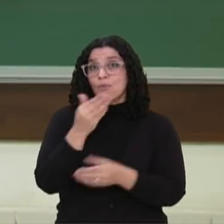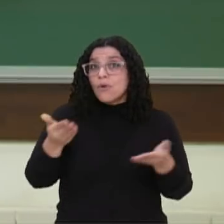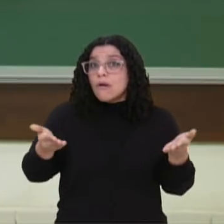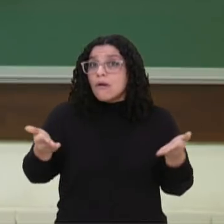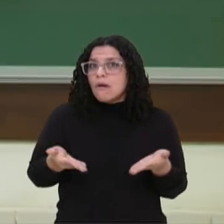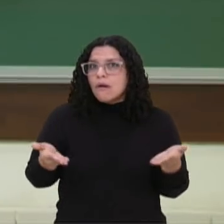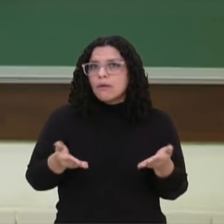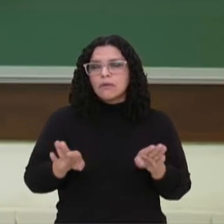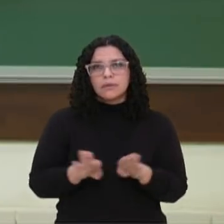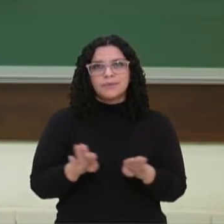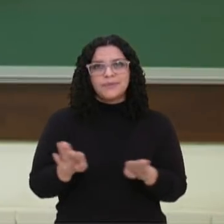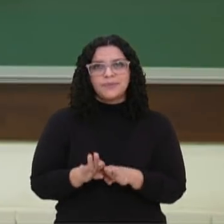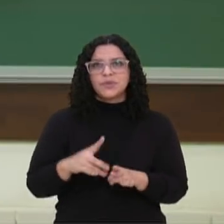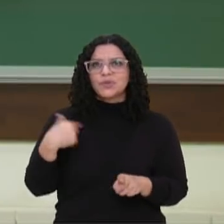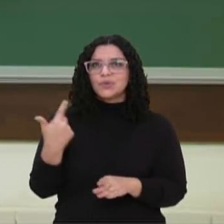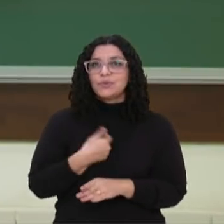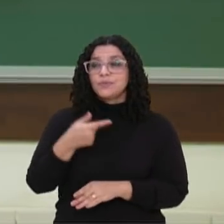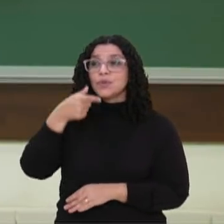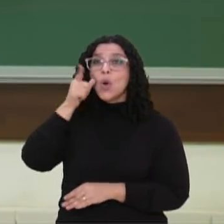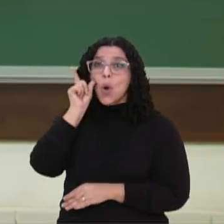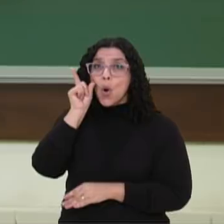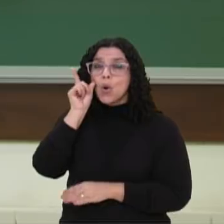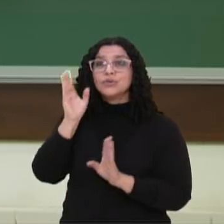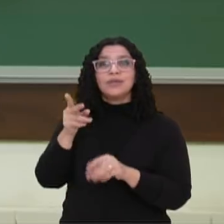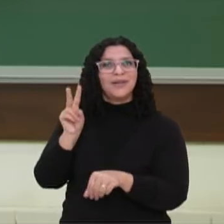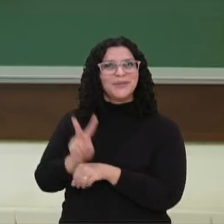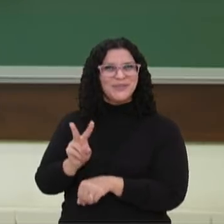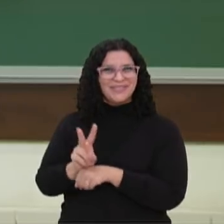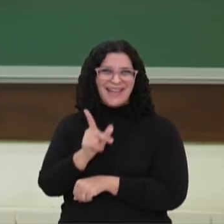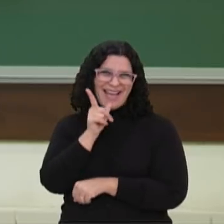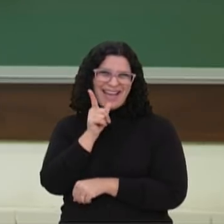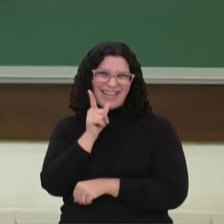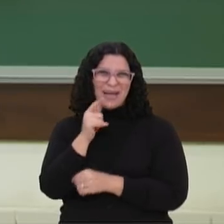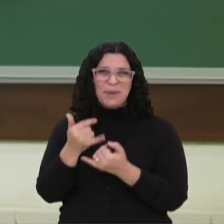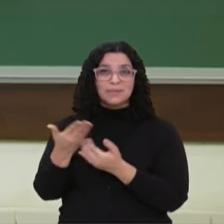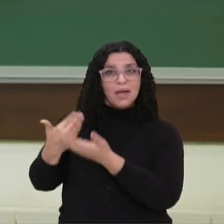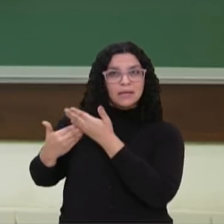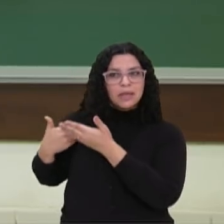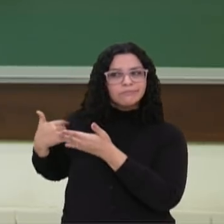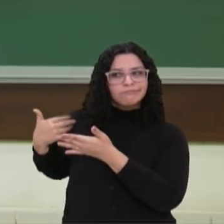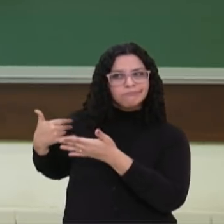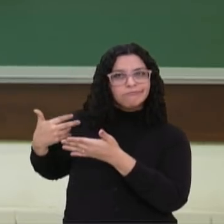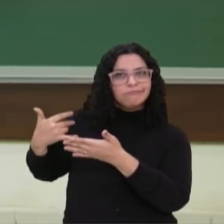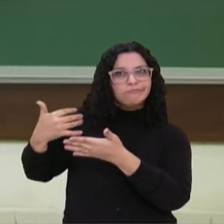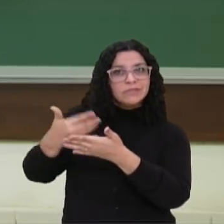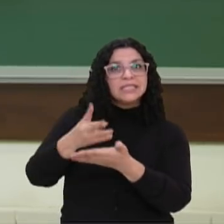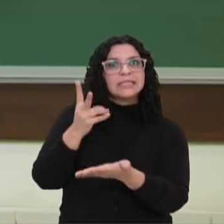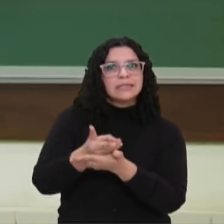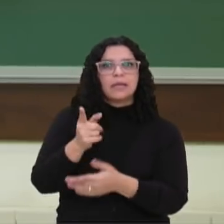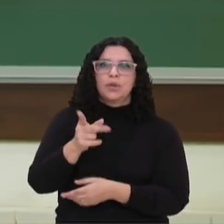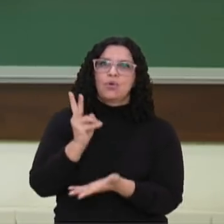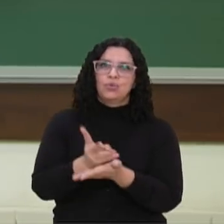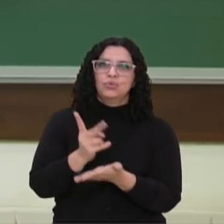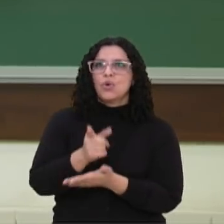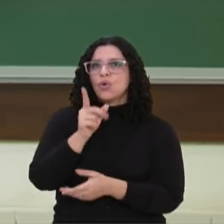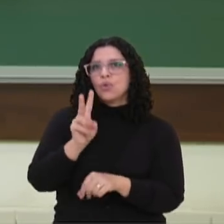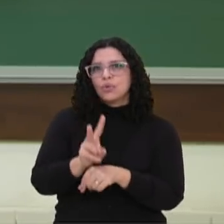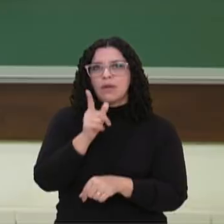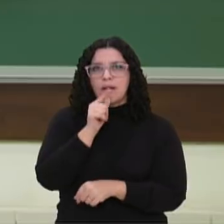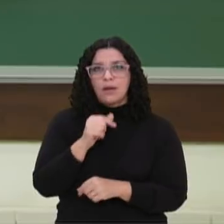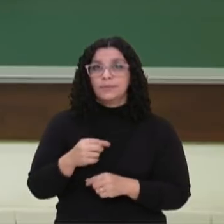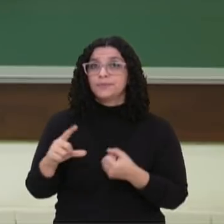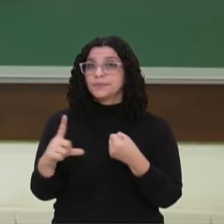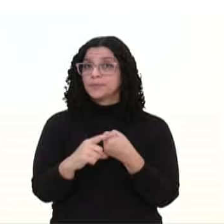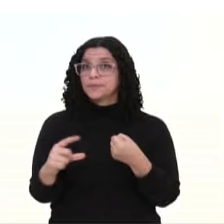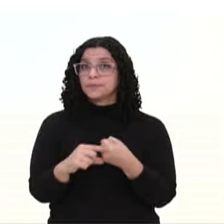exato momento, já era para ter sido ontem, né? Cuidar do nosso patrimônio aí, que é a água.